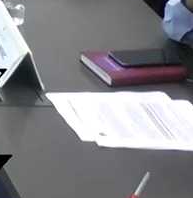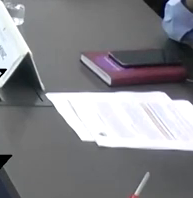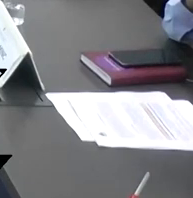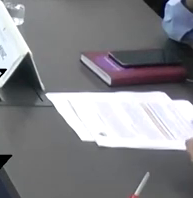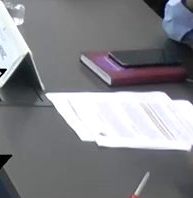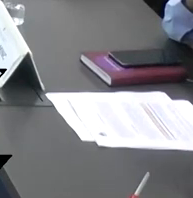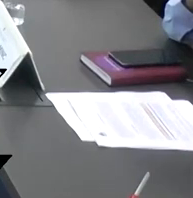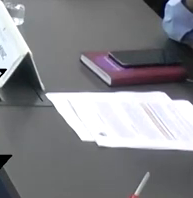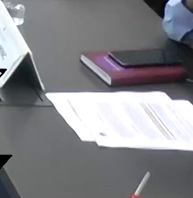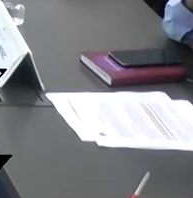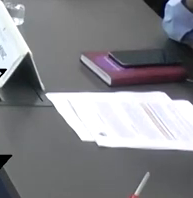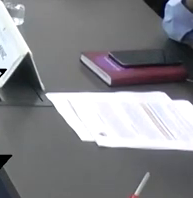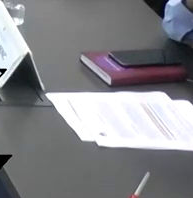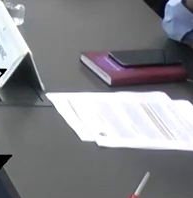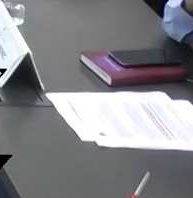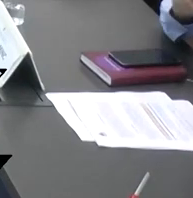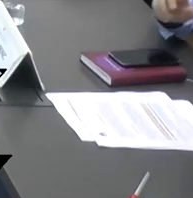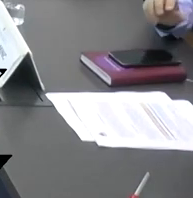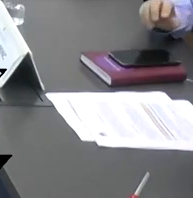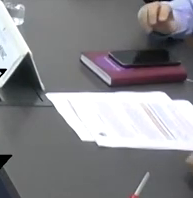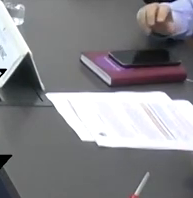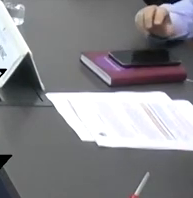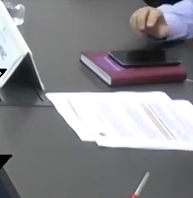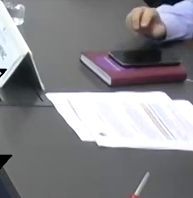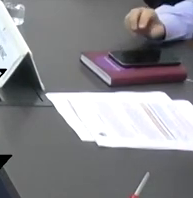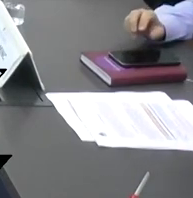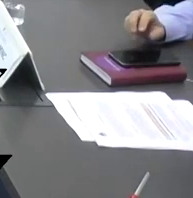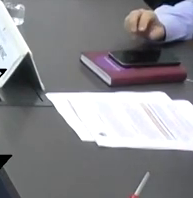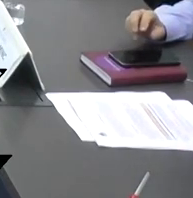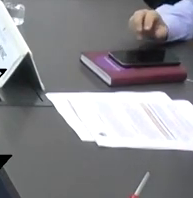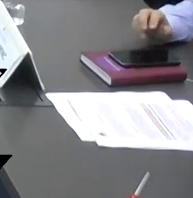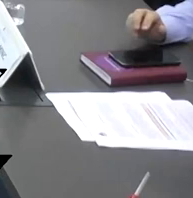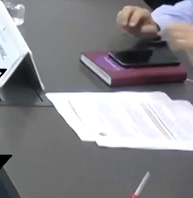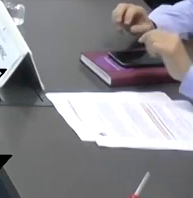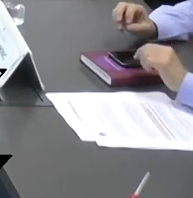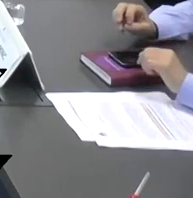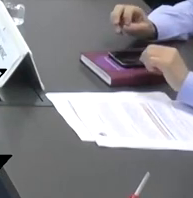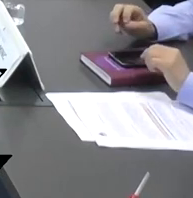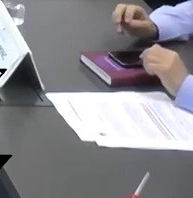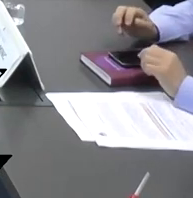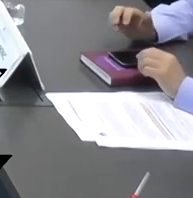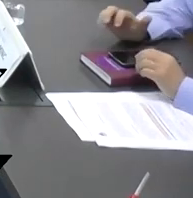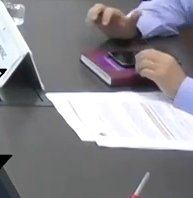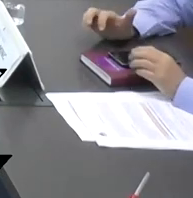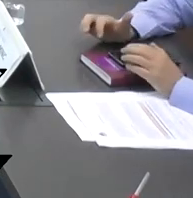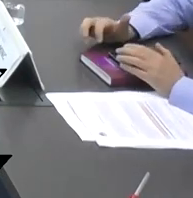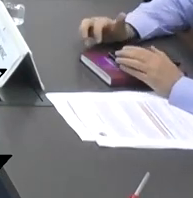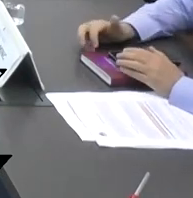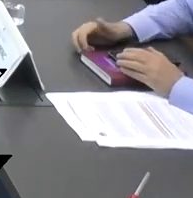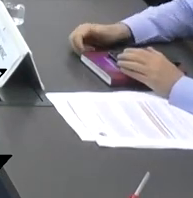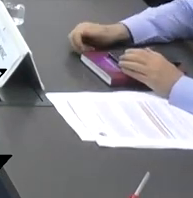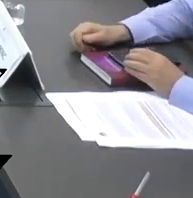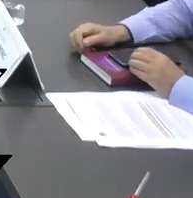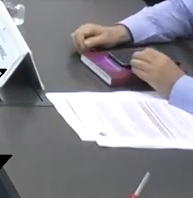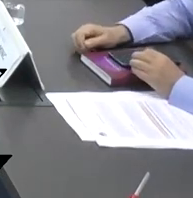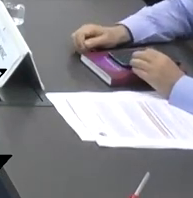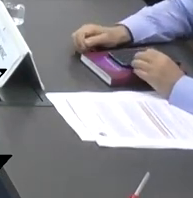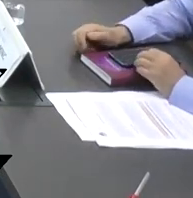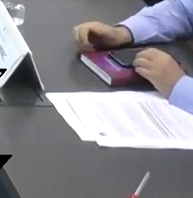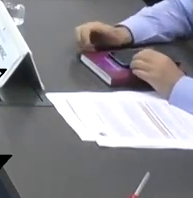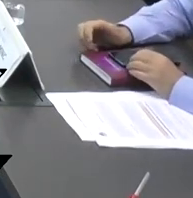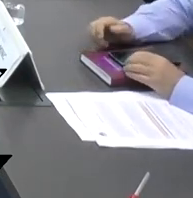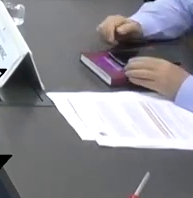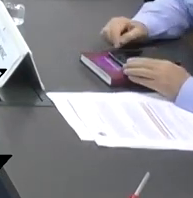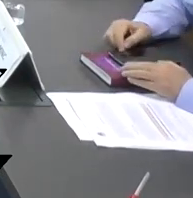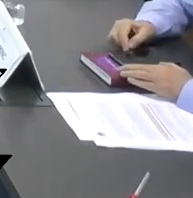constitucionalidade haja Vista que o instrumento correto de fazer revisão ou ou ou estar